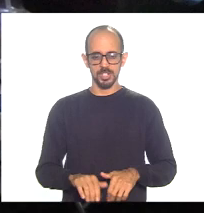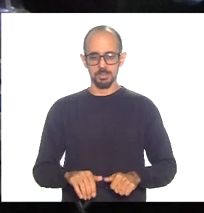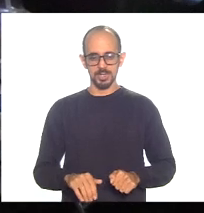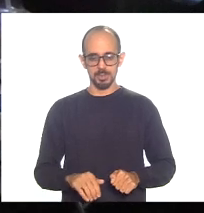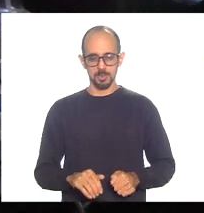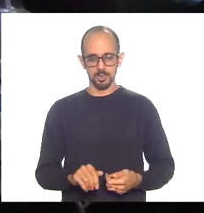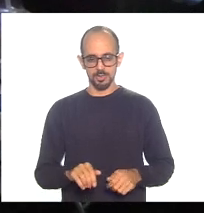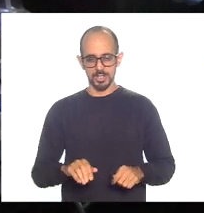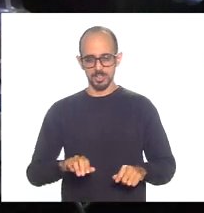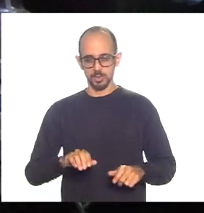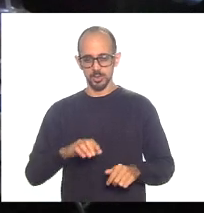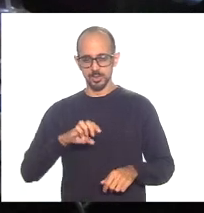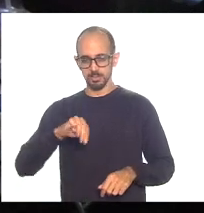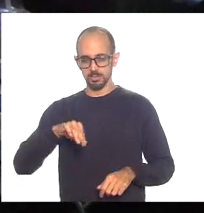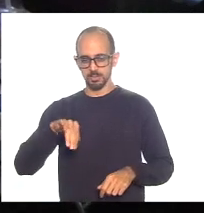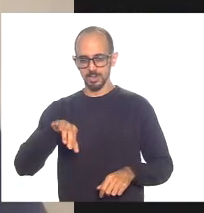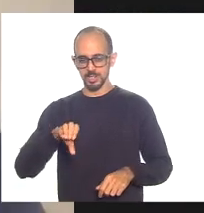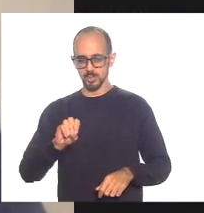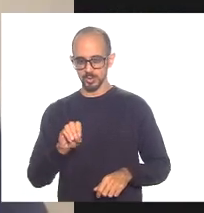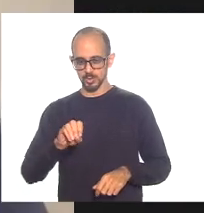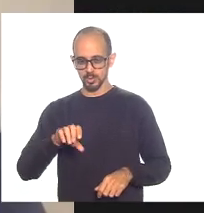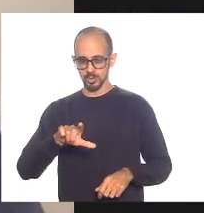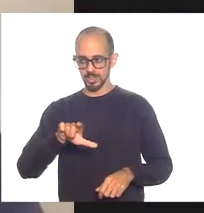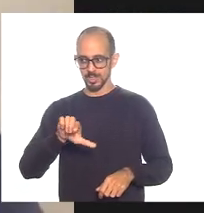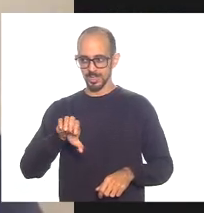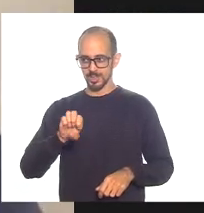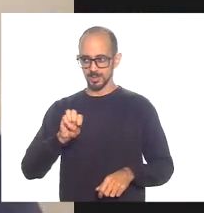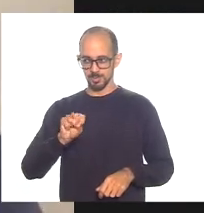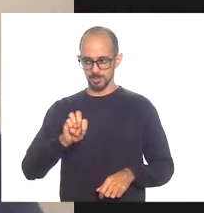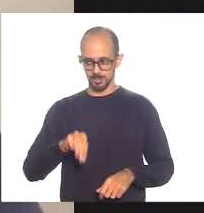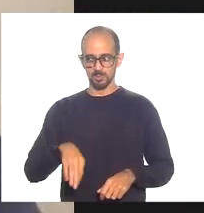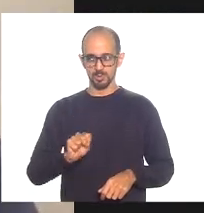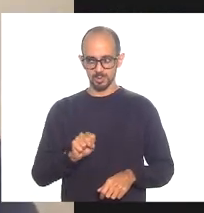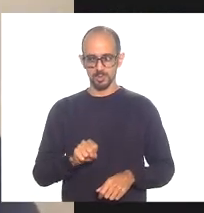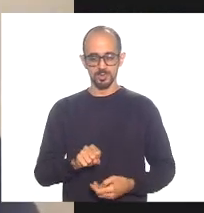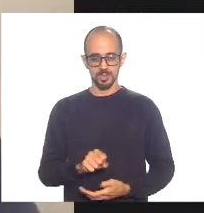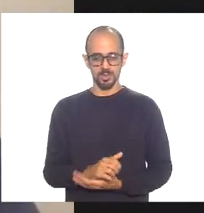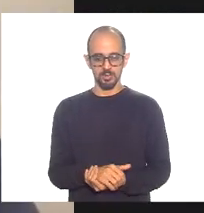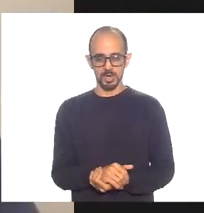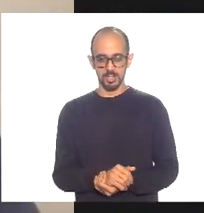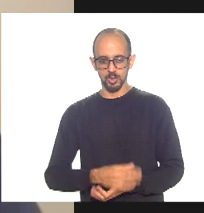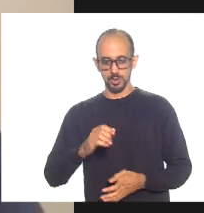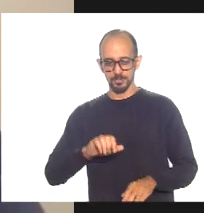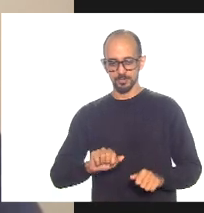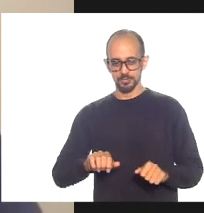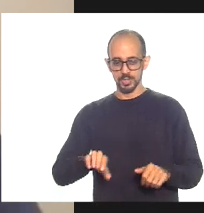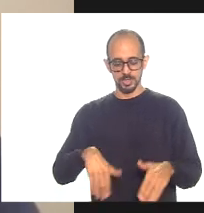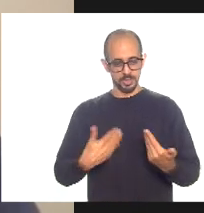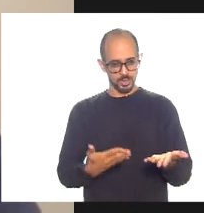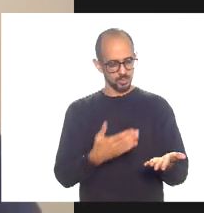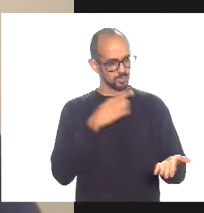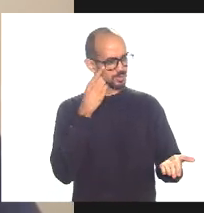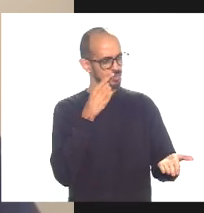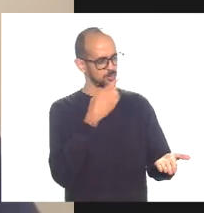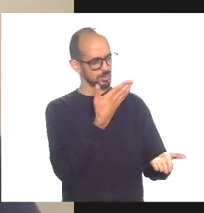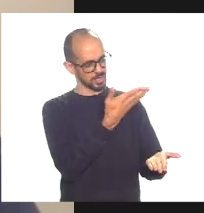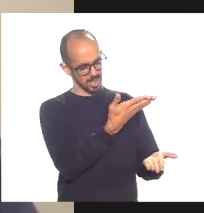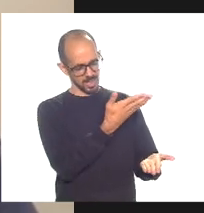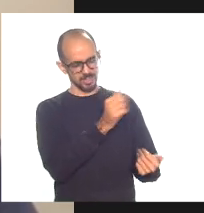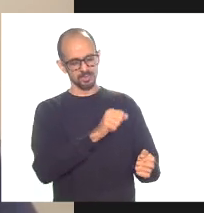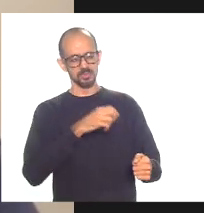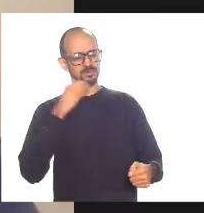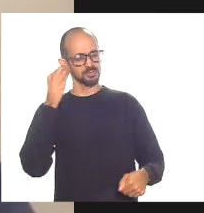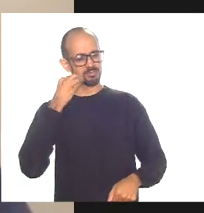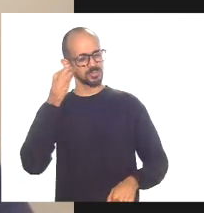Deputado Max Lemos. Meu voto é favorável, deputado Rodrigo Bacelar. Tem vasta experiência, a